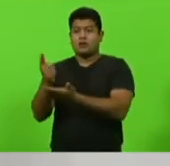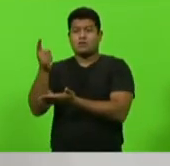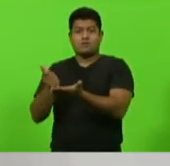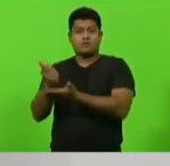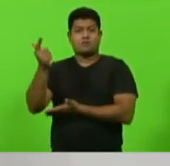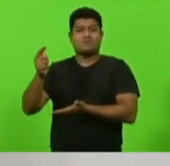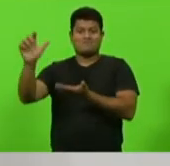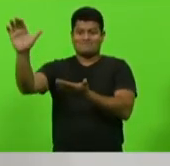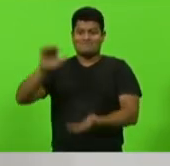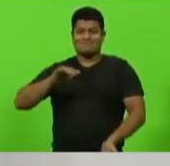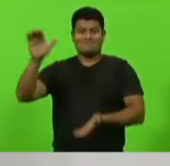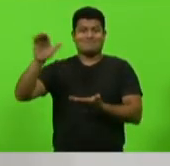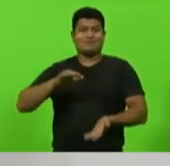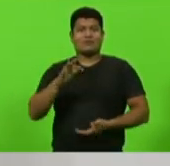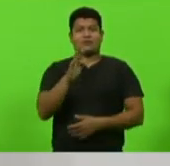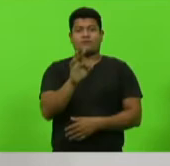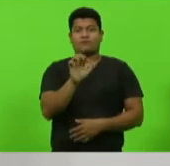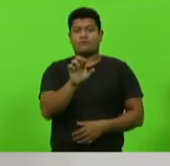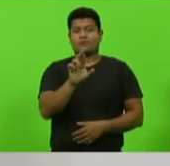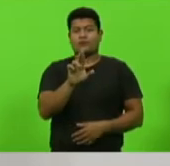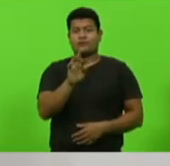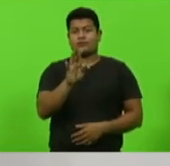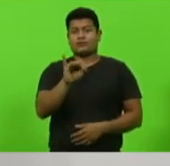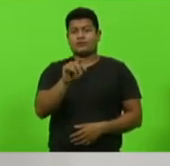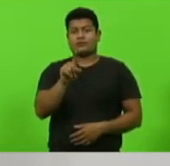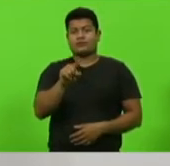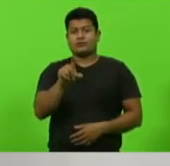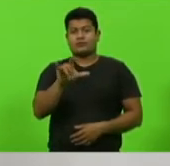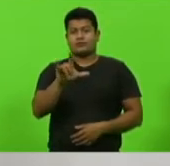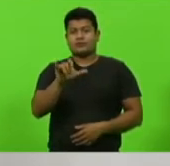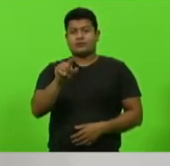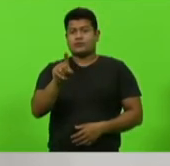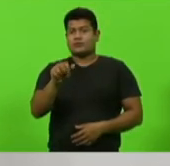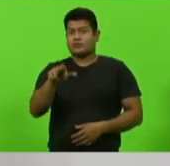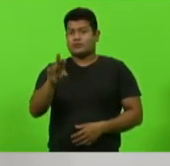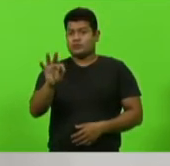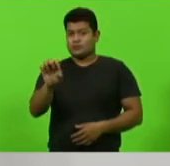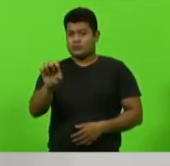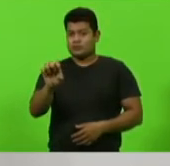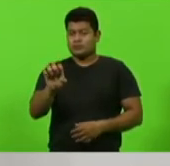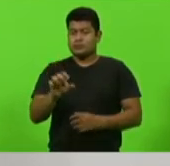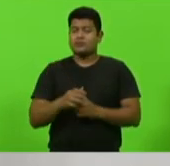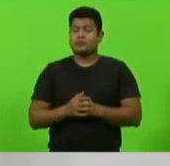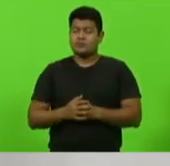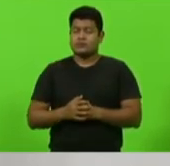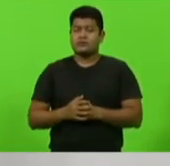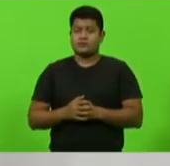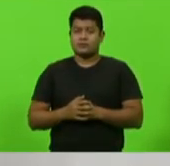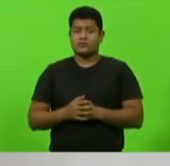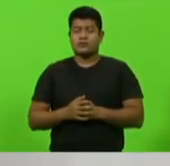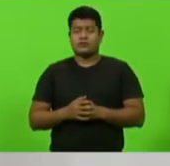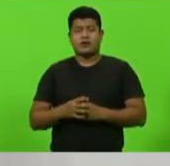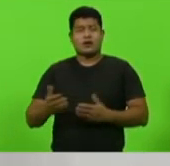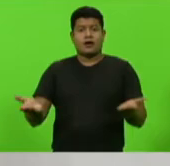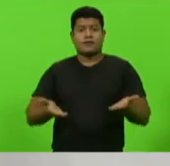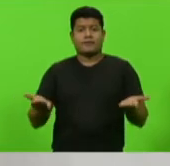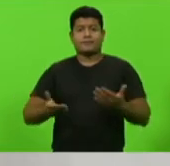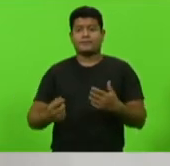com fábrica no Brasil, fechando fábrica e vendendo a nossa fábrica para o grupo da